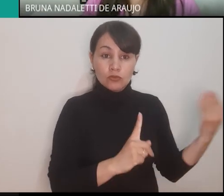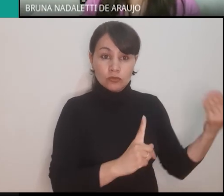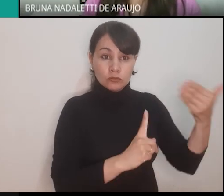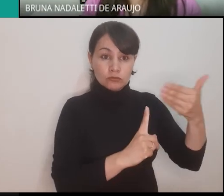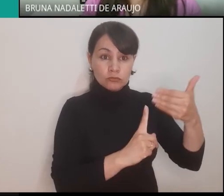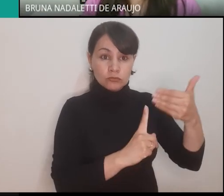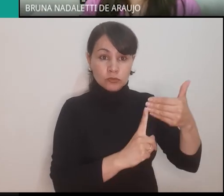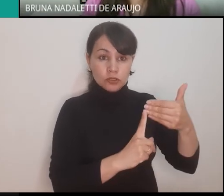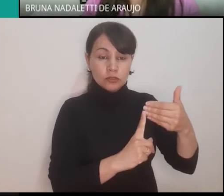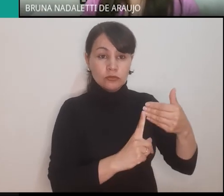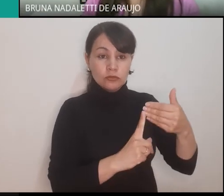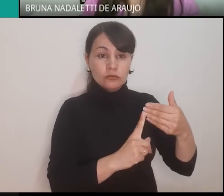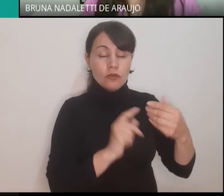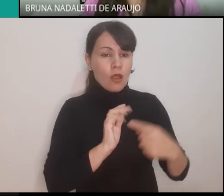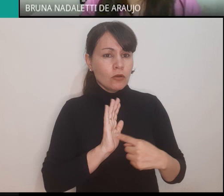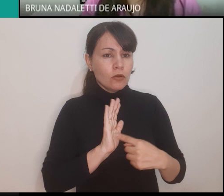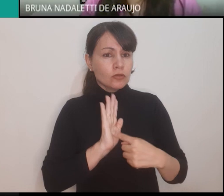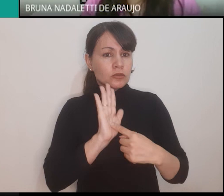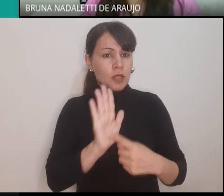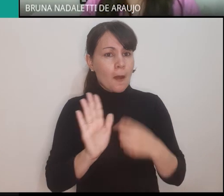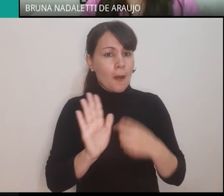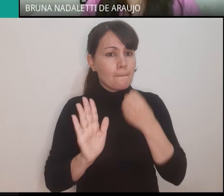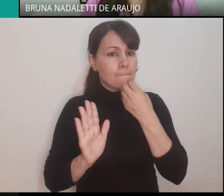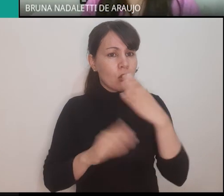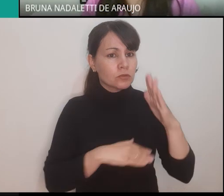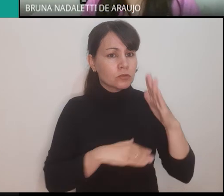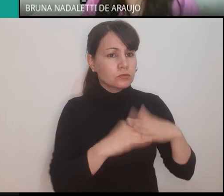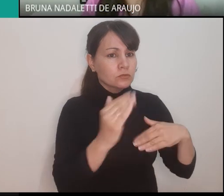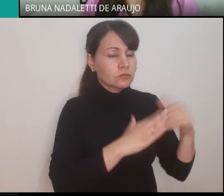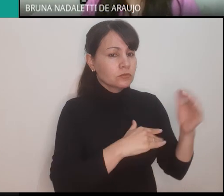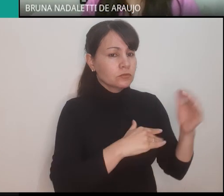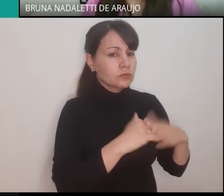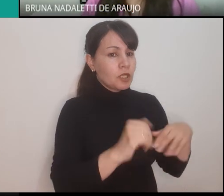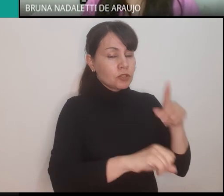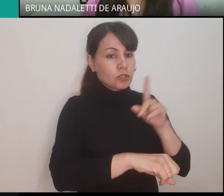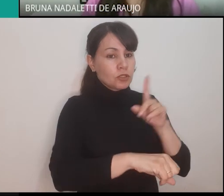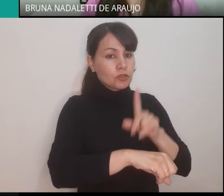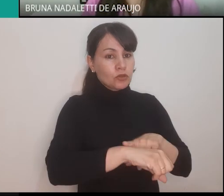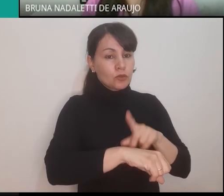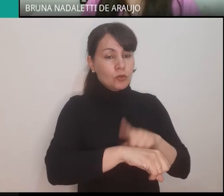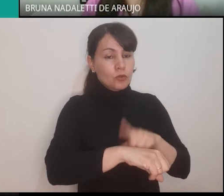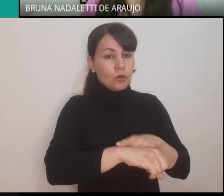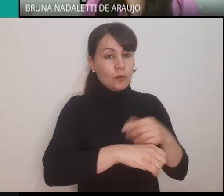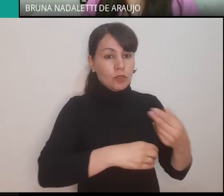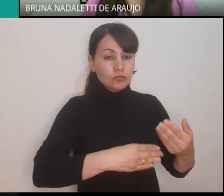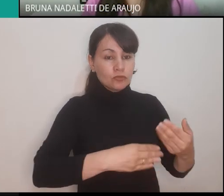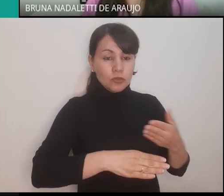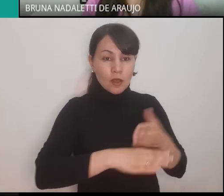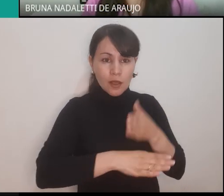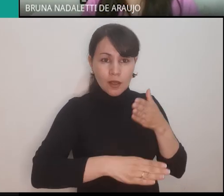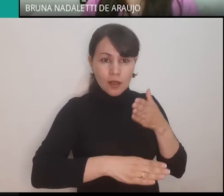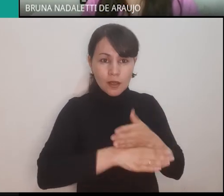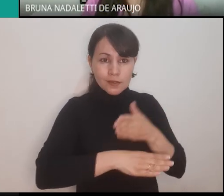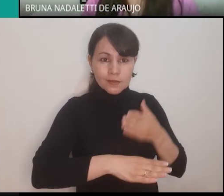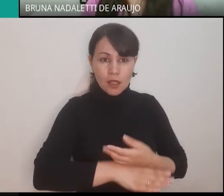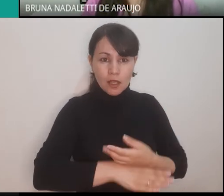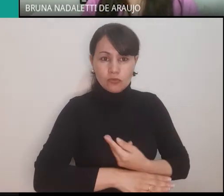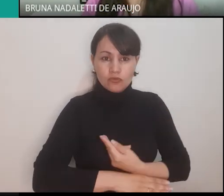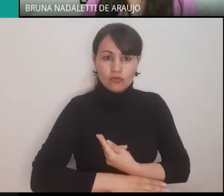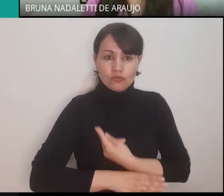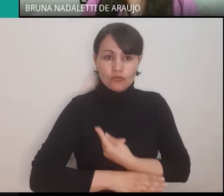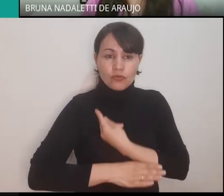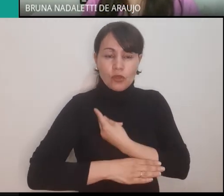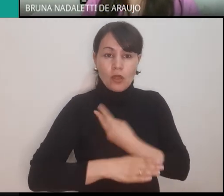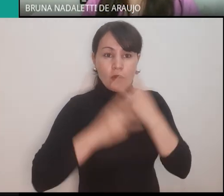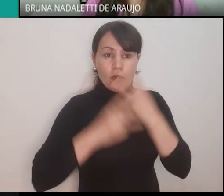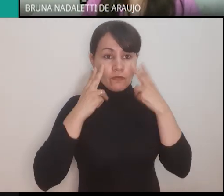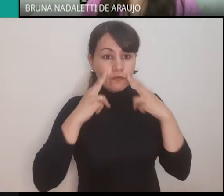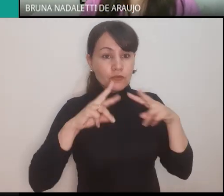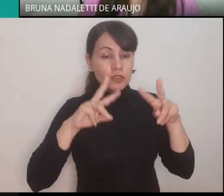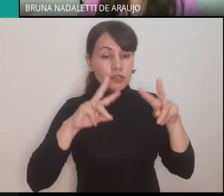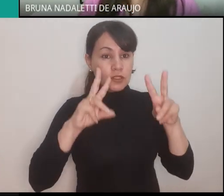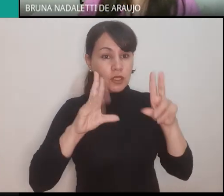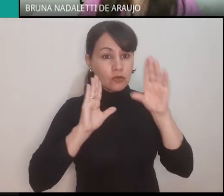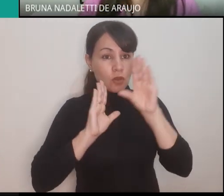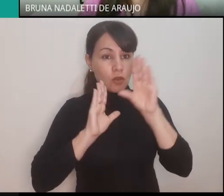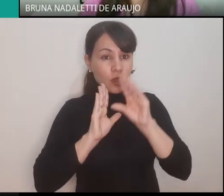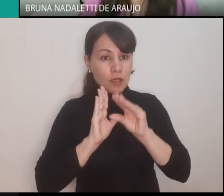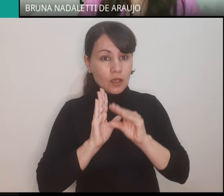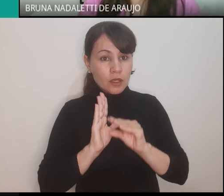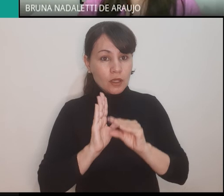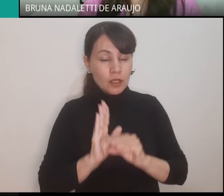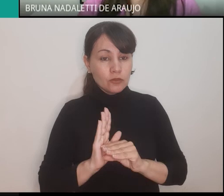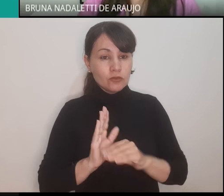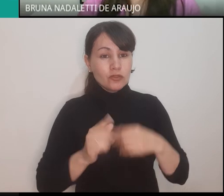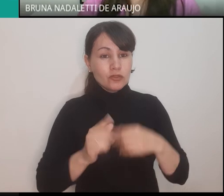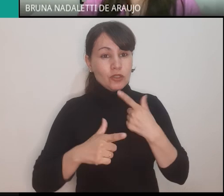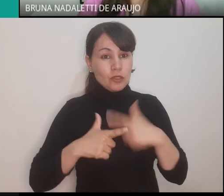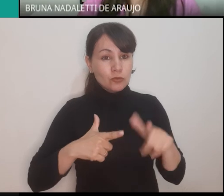é orientar boas práticas no momento da inserção do catéter, visando, então, reduzir